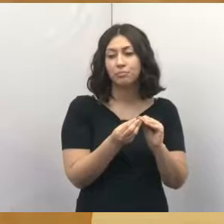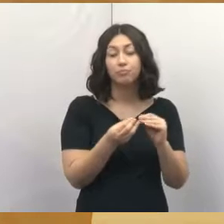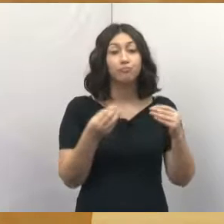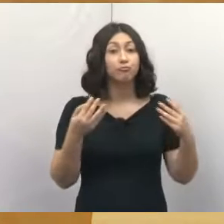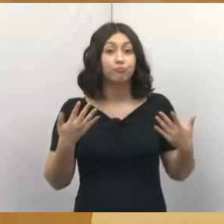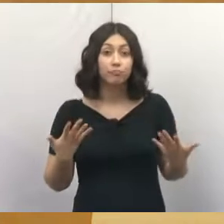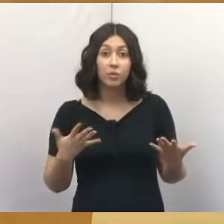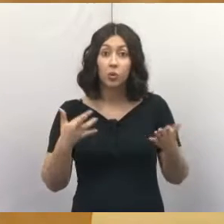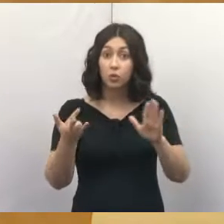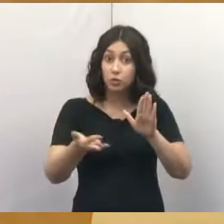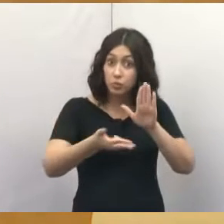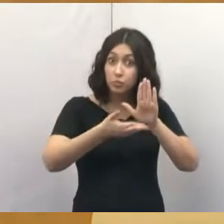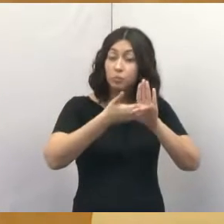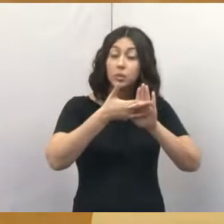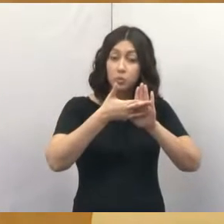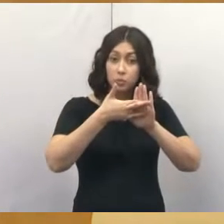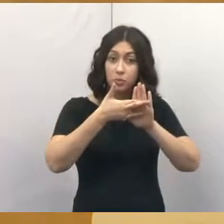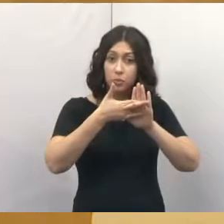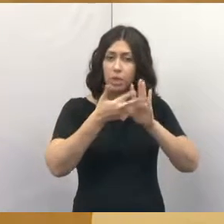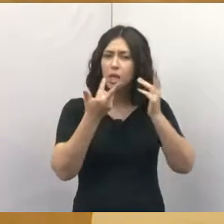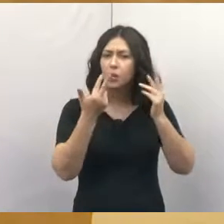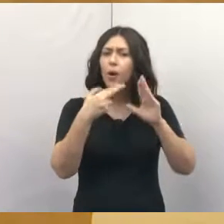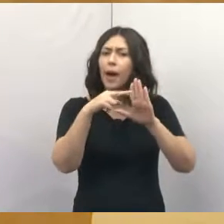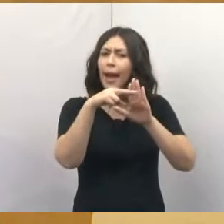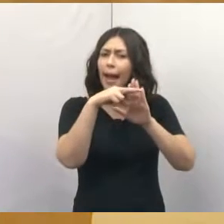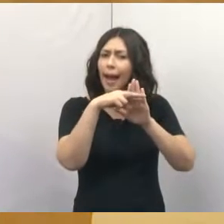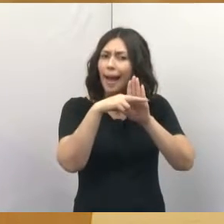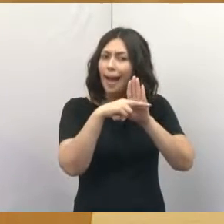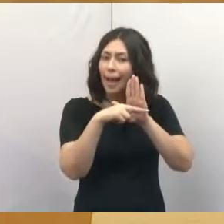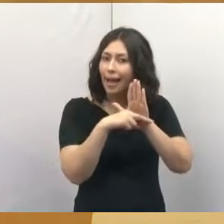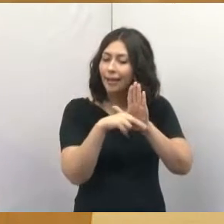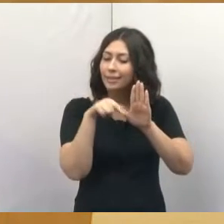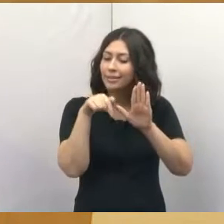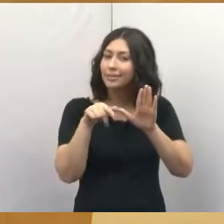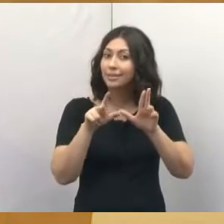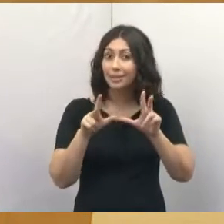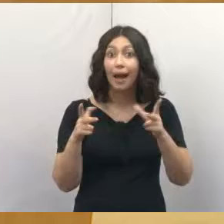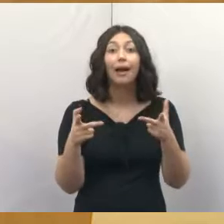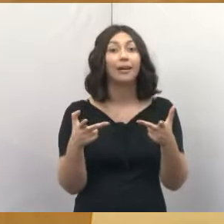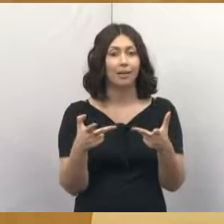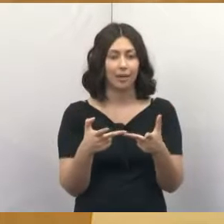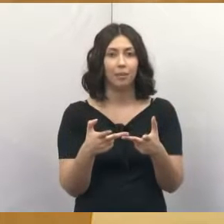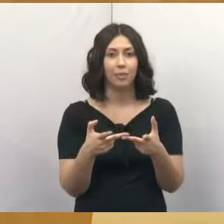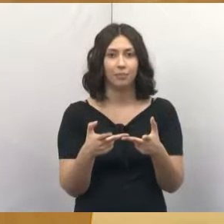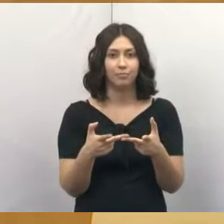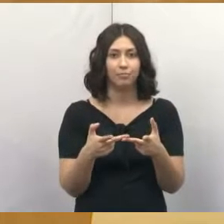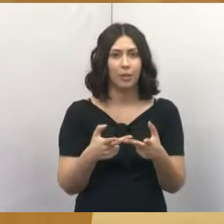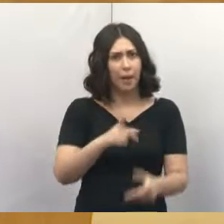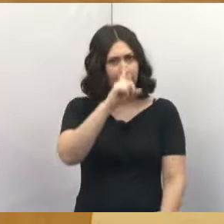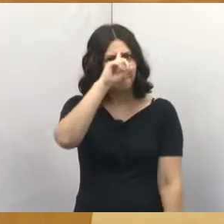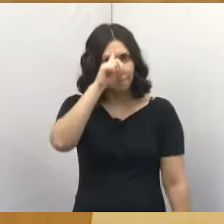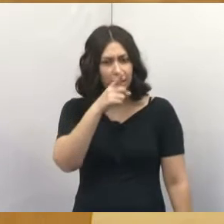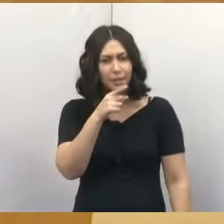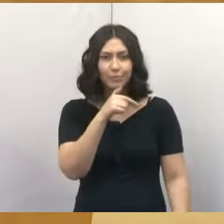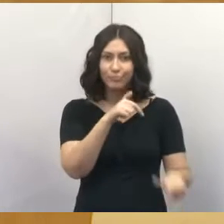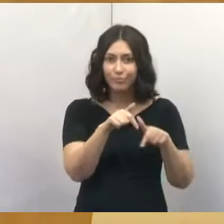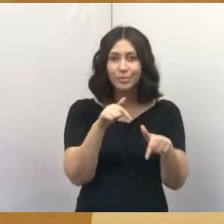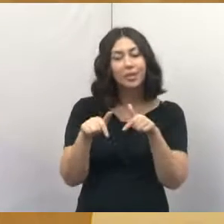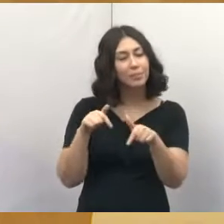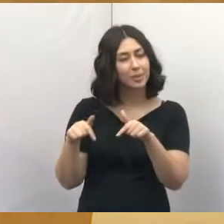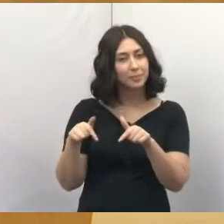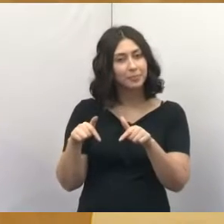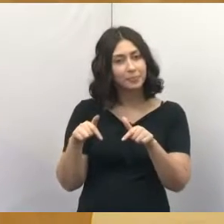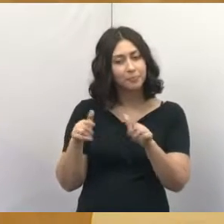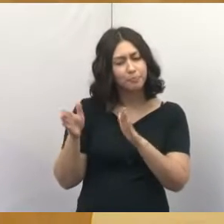Então, esse regimento, ele faz essa leitura, disciplina o trabalho dos vereadores aqui na Câmara